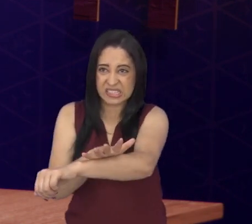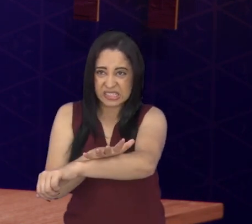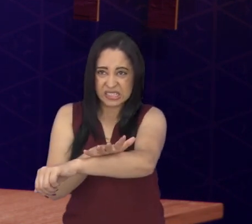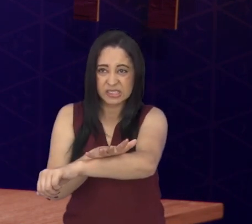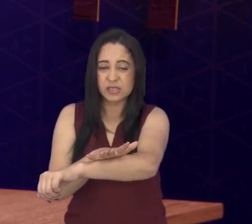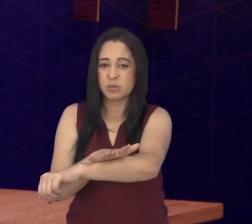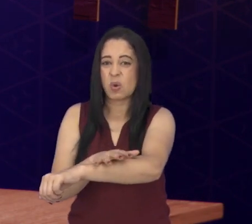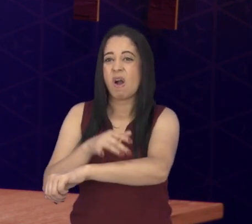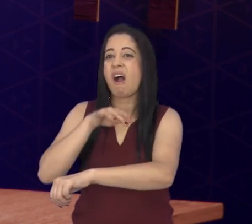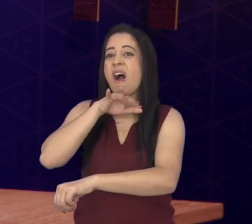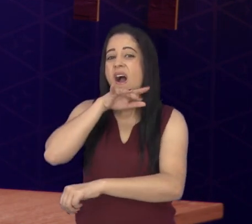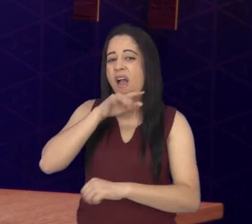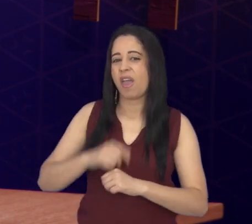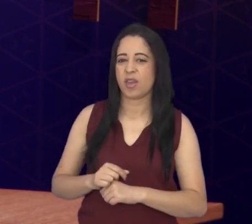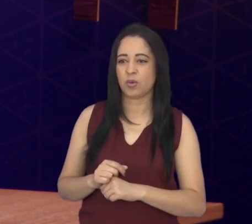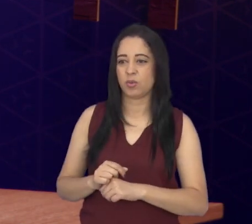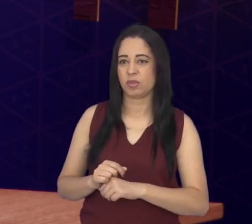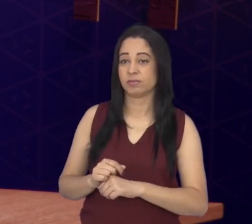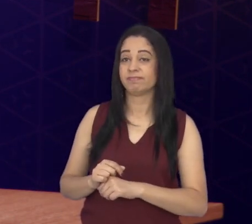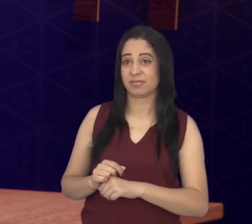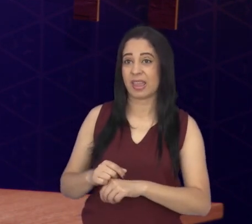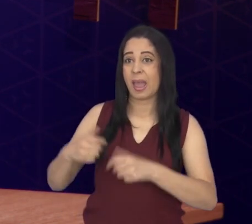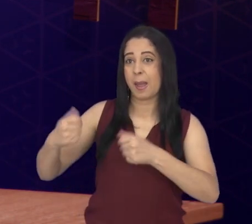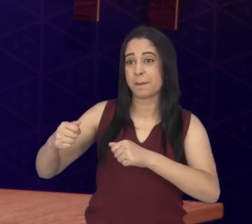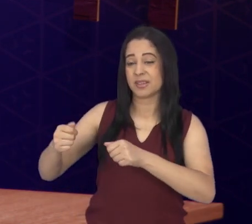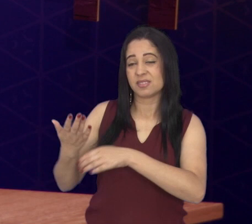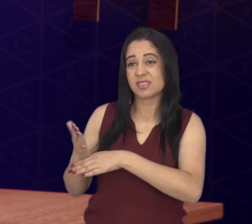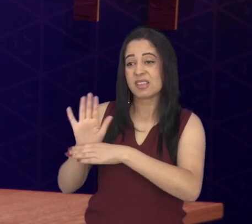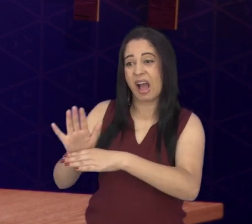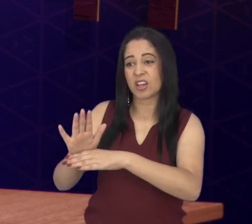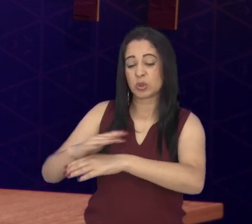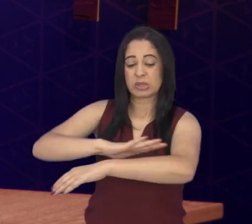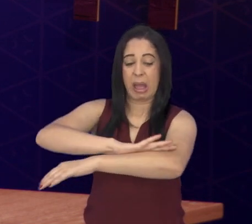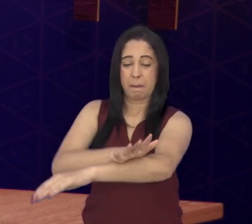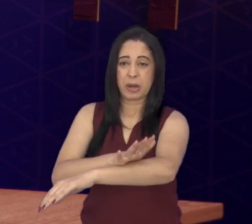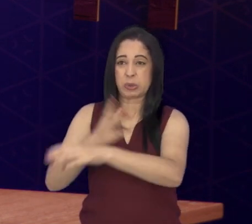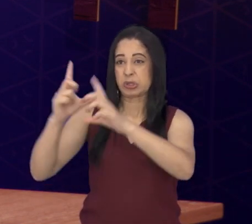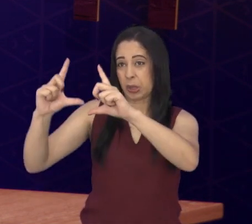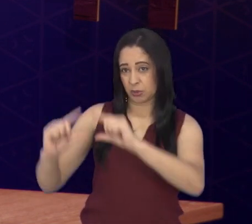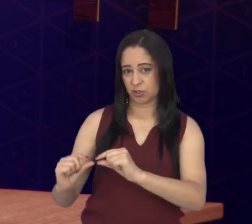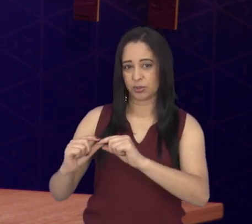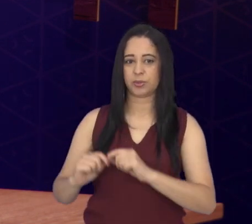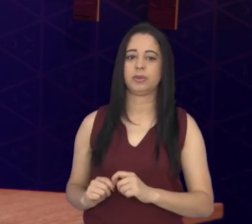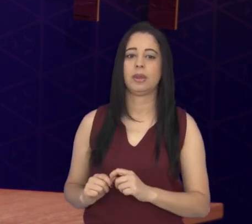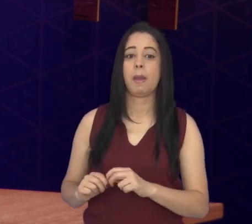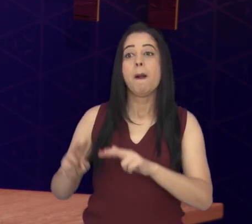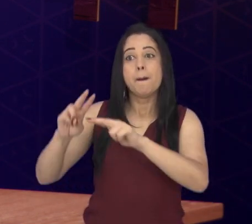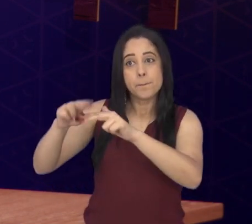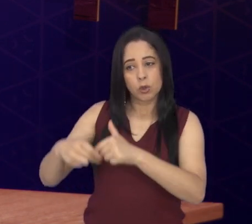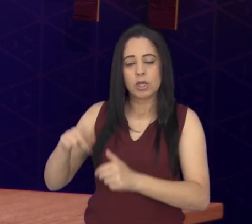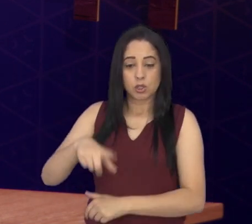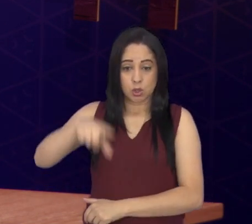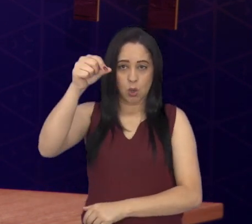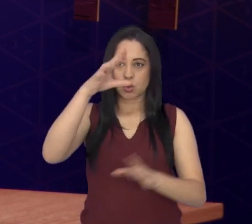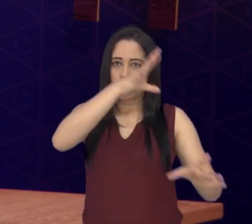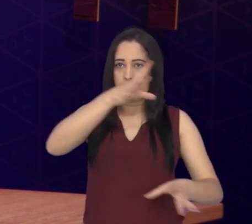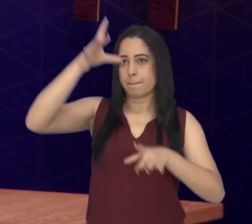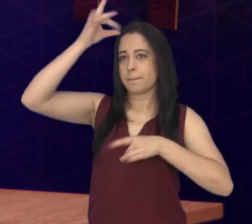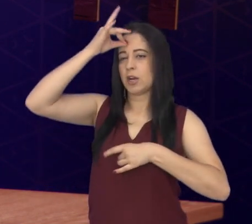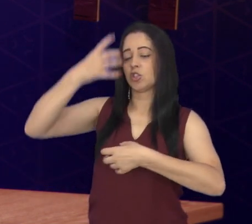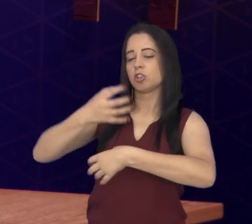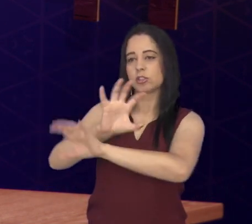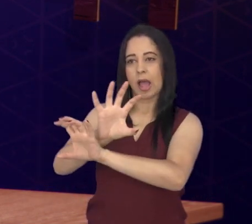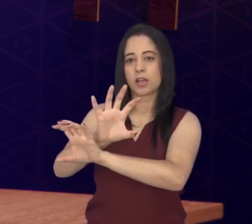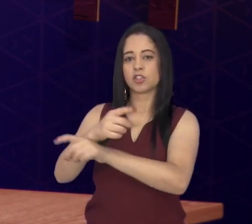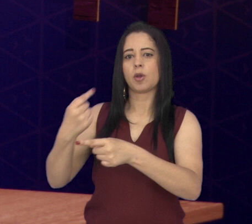sua opinião. Ou você faz parte da estrutura ou ajuda na demolição. Então, trouxe o Pantera Negra aqui